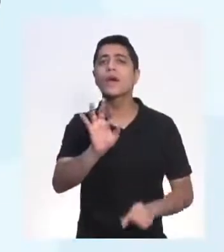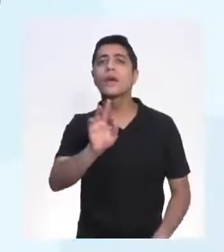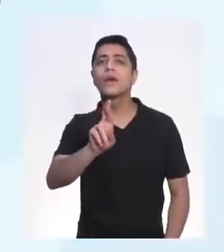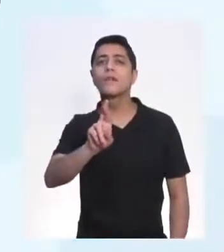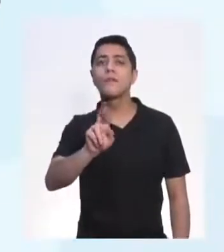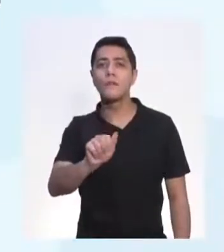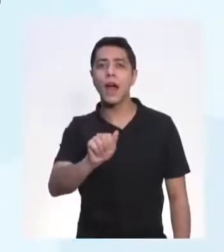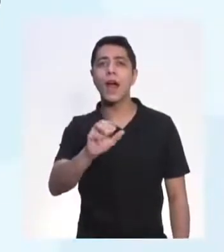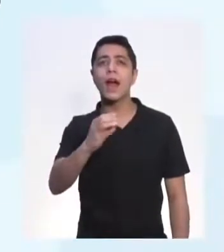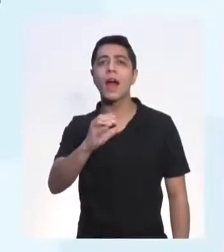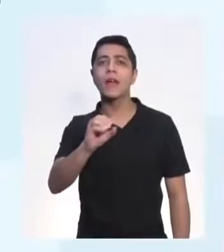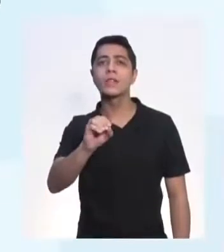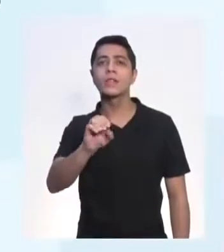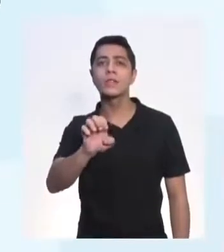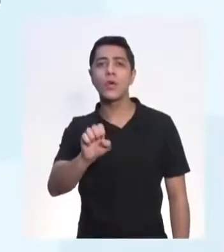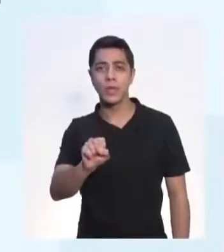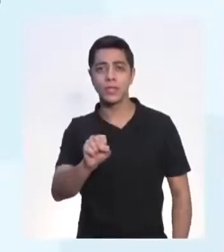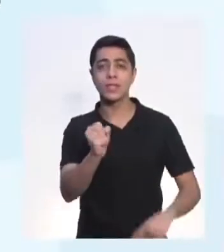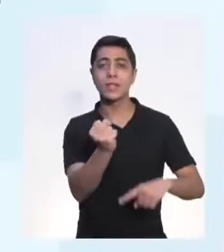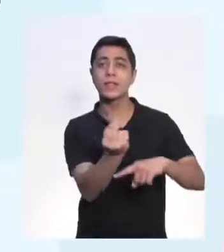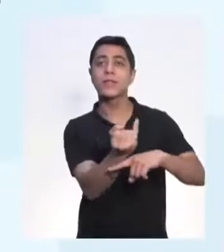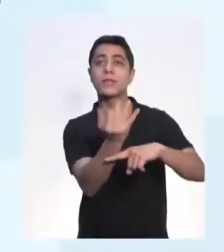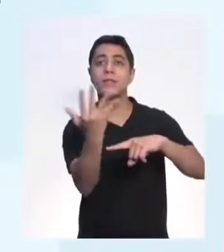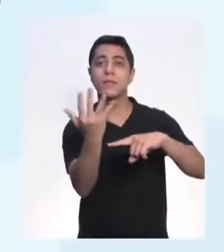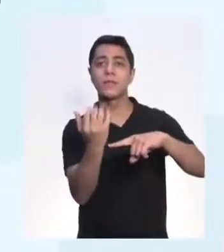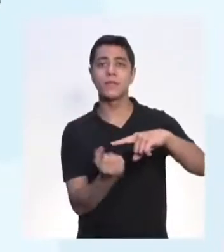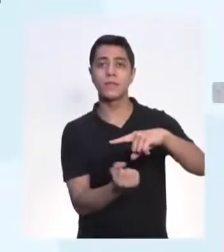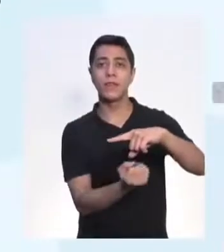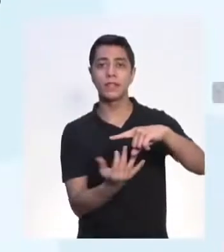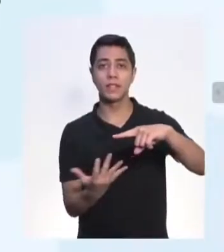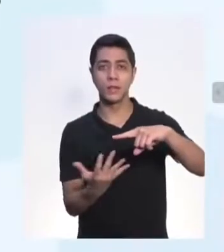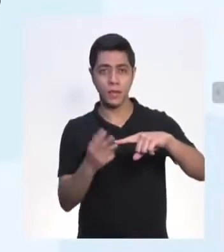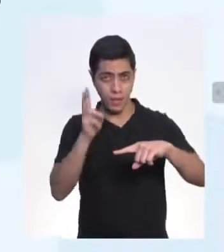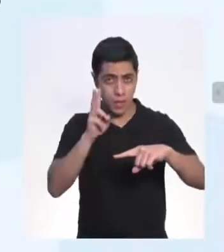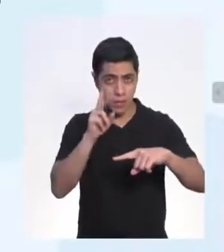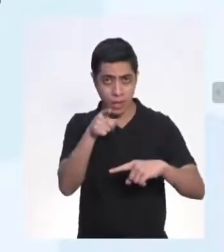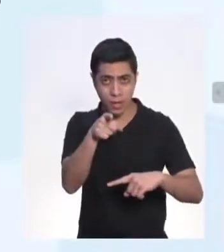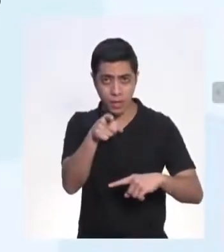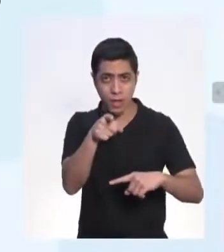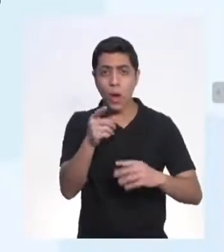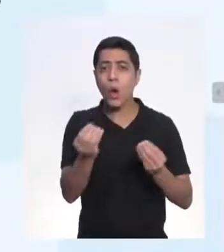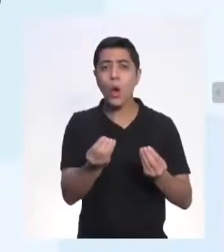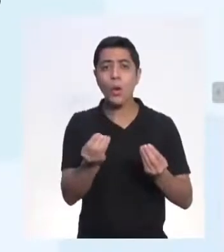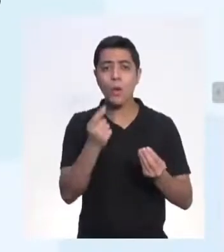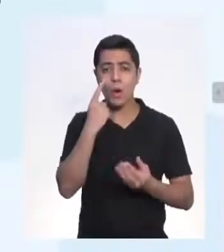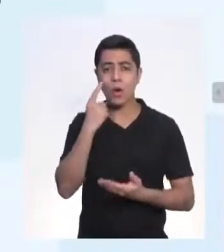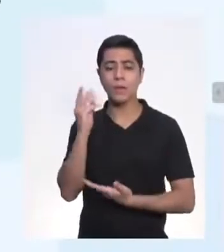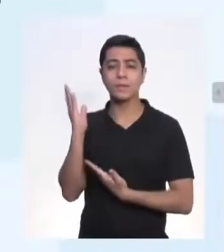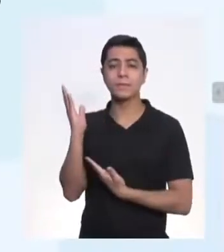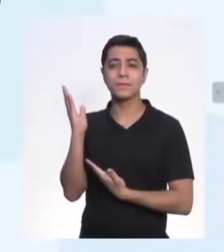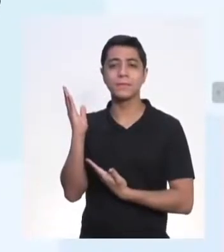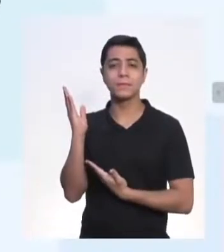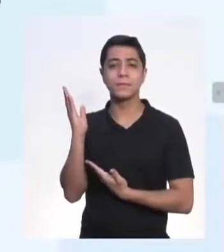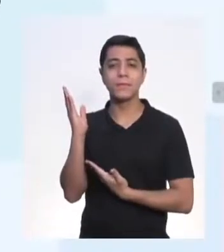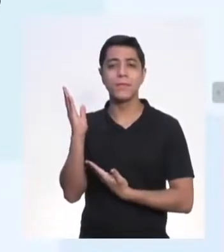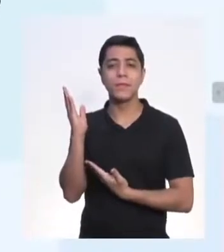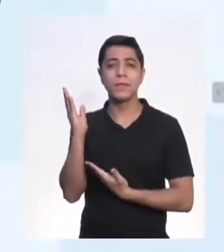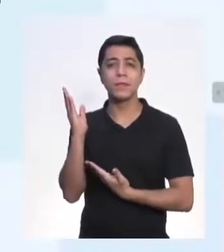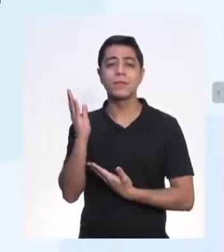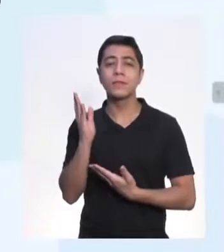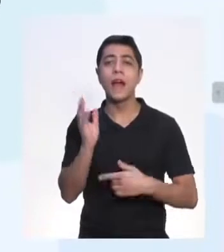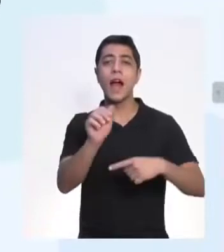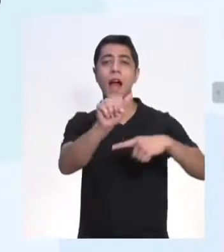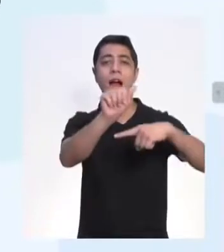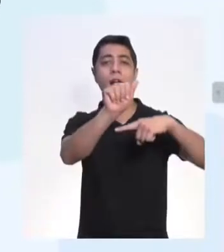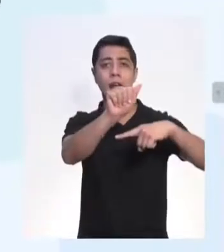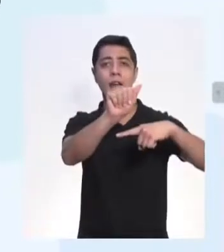dos números racionais. Lembra, toda fração é escrita na forma A sobre B, aonde